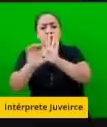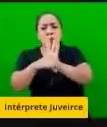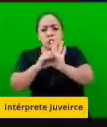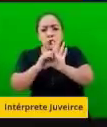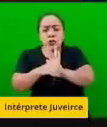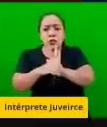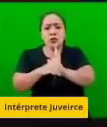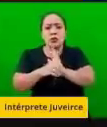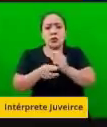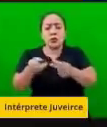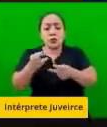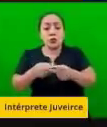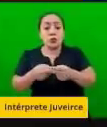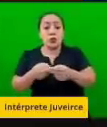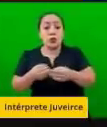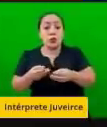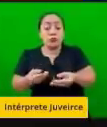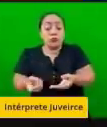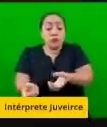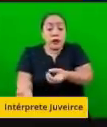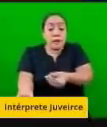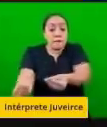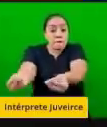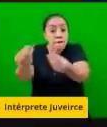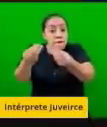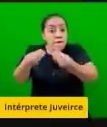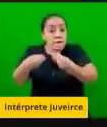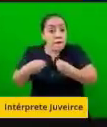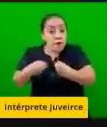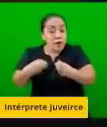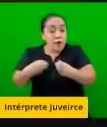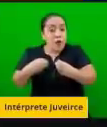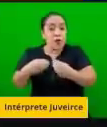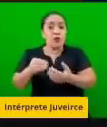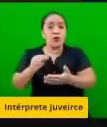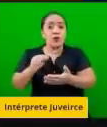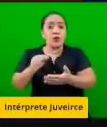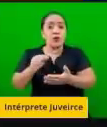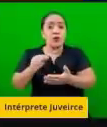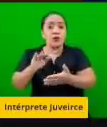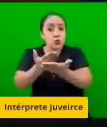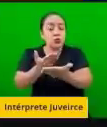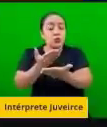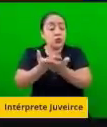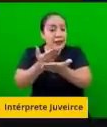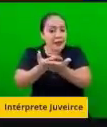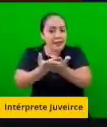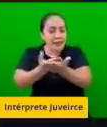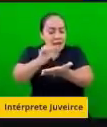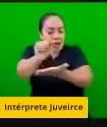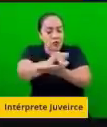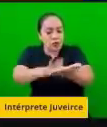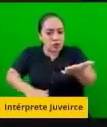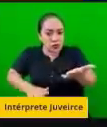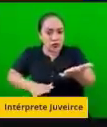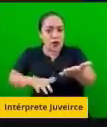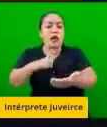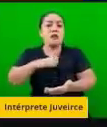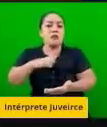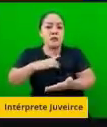dos cadernos de atividade, ou seja, como está sendo feito o retorno desse caderno de atividades, se os professores estão conseguindo